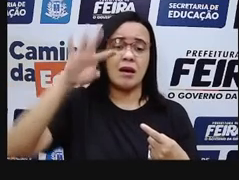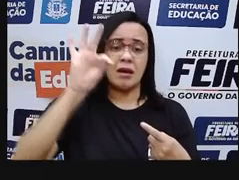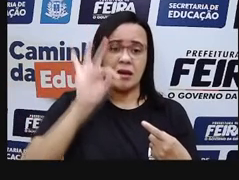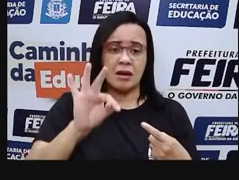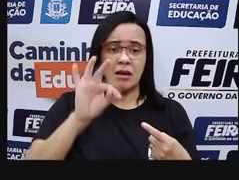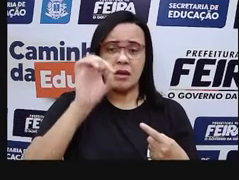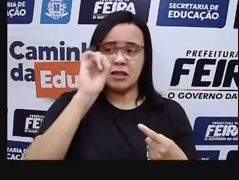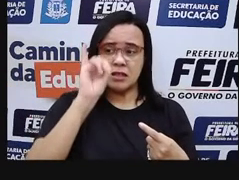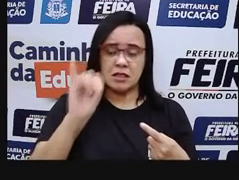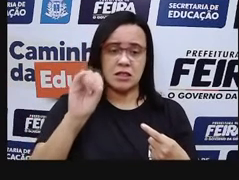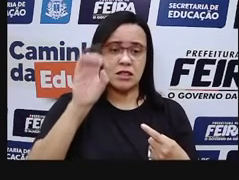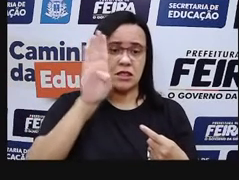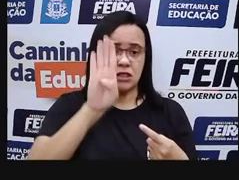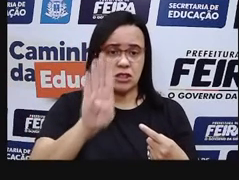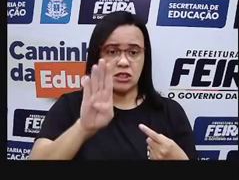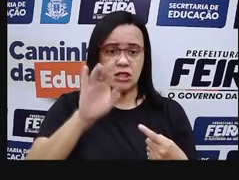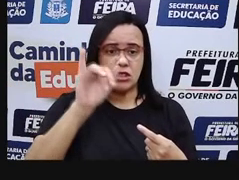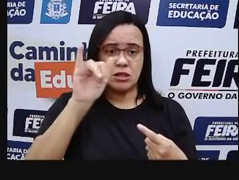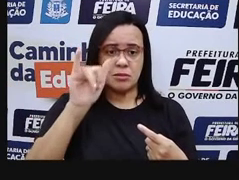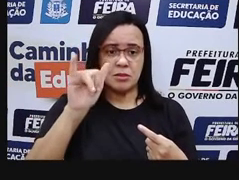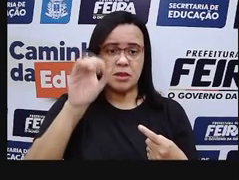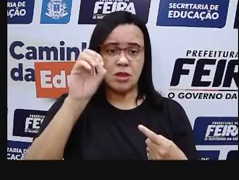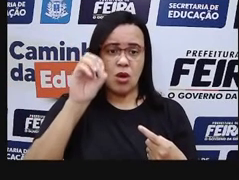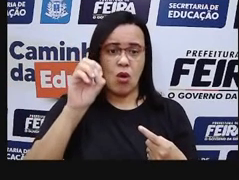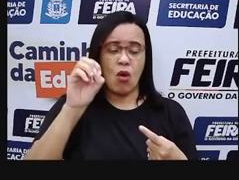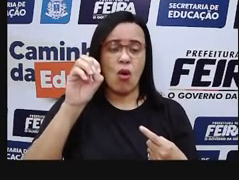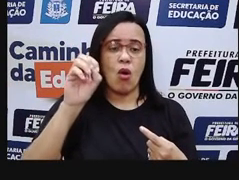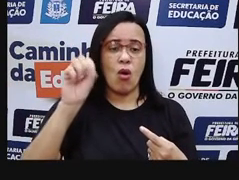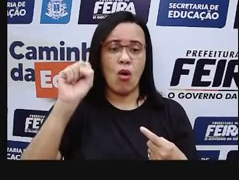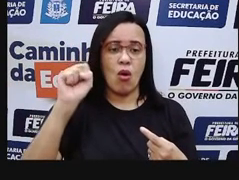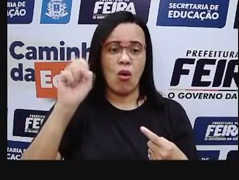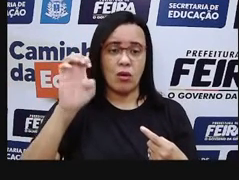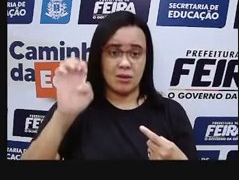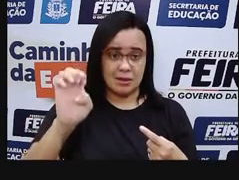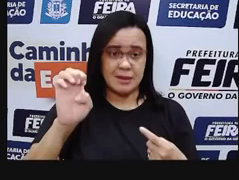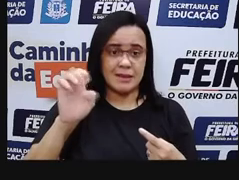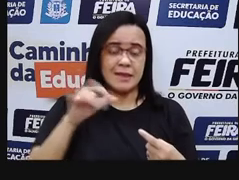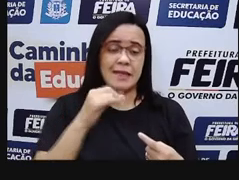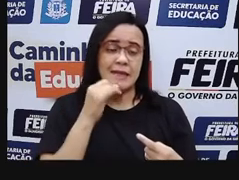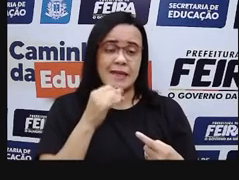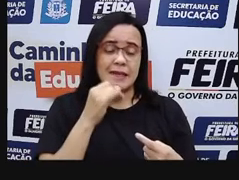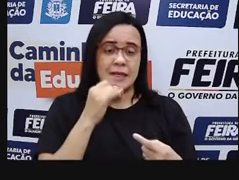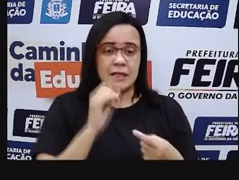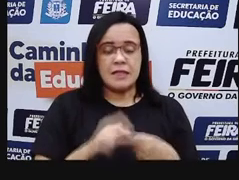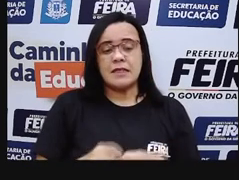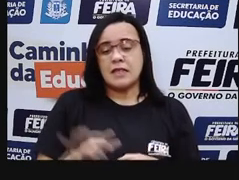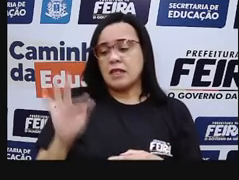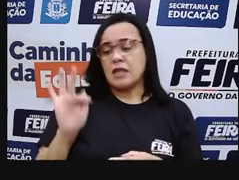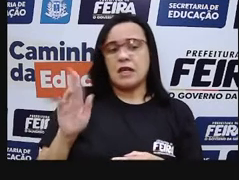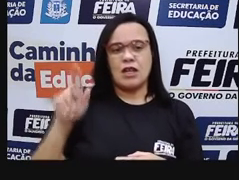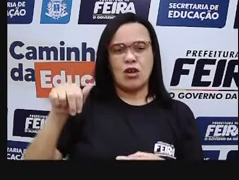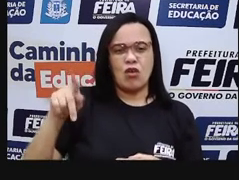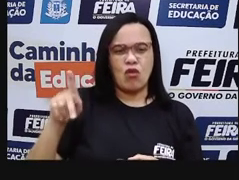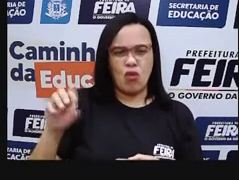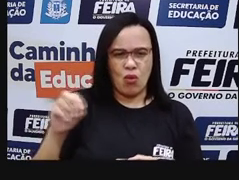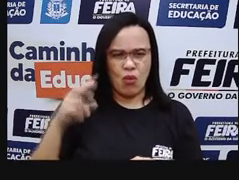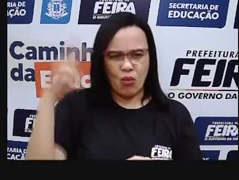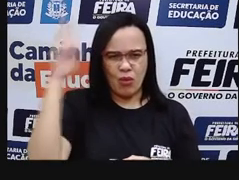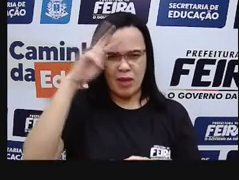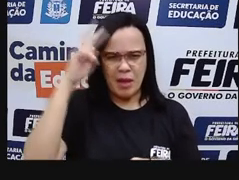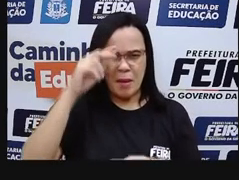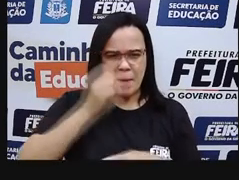a reprodução de outra espécie ou seja por exemplo o fungo acidentes ele vai produzir substâncias